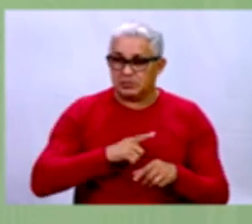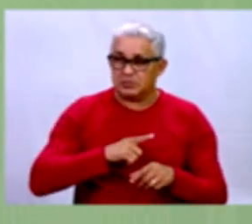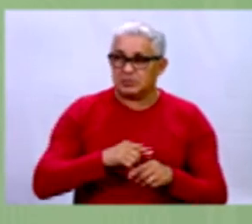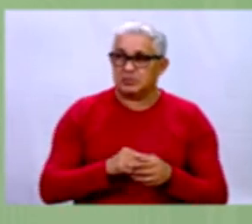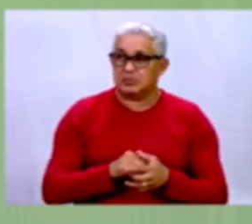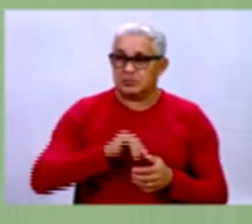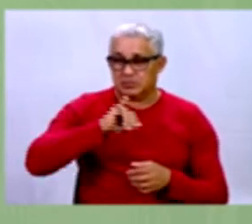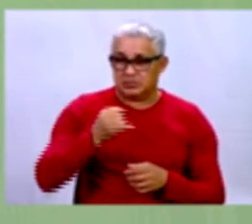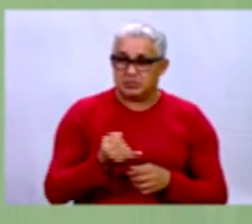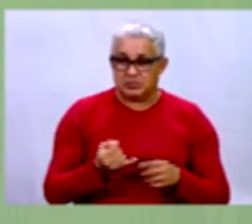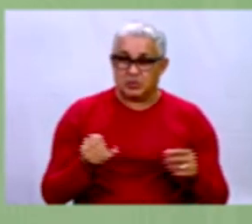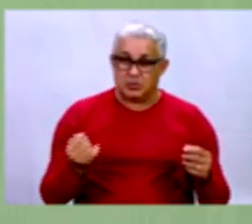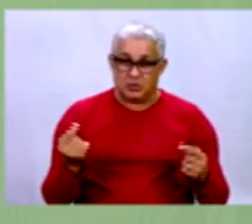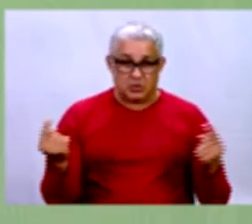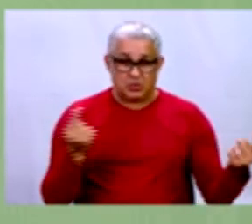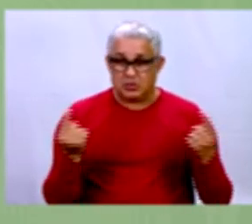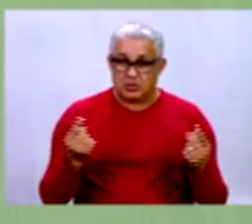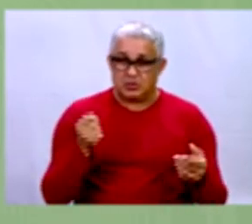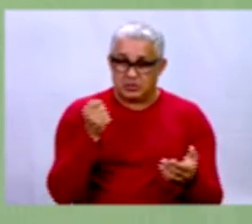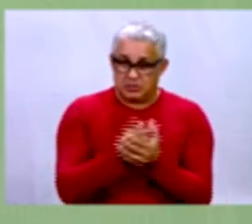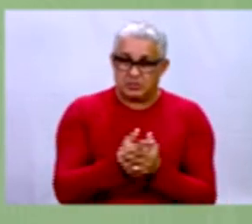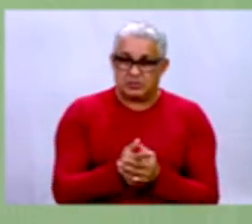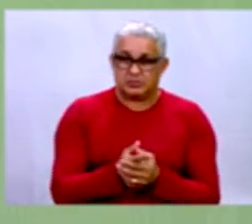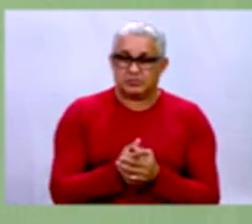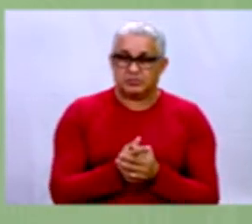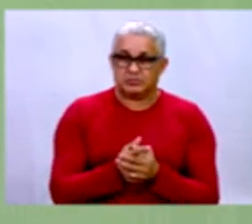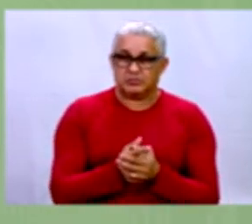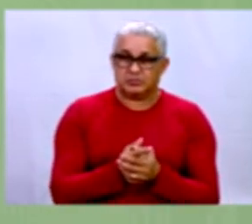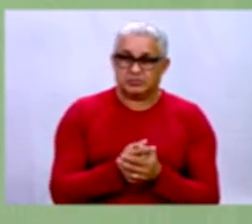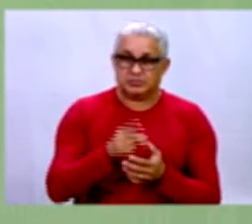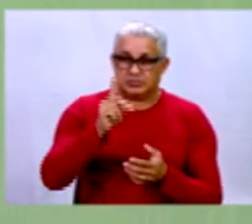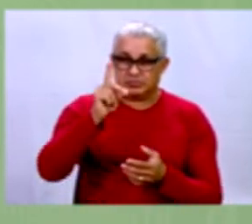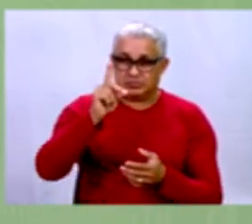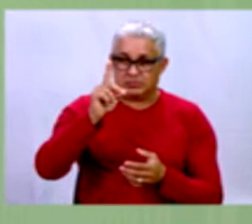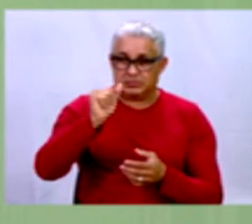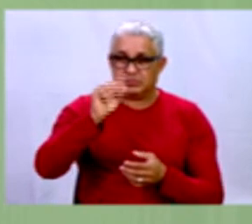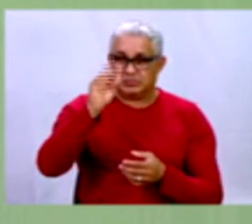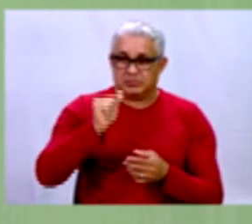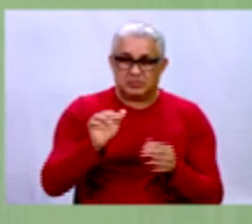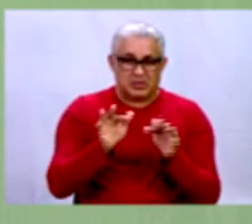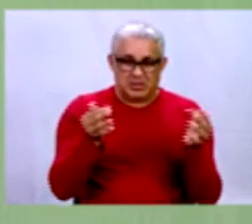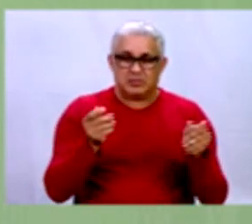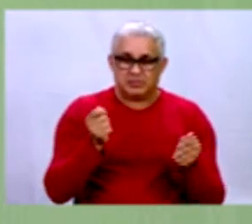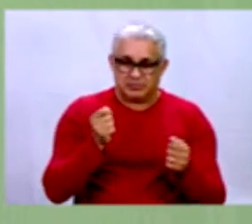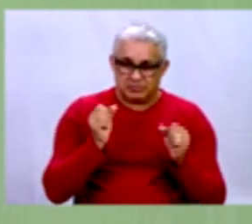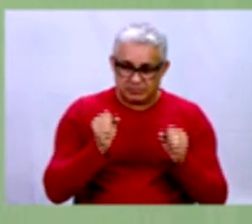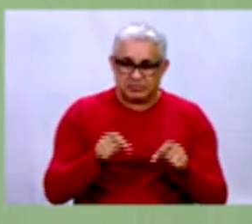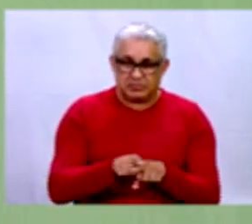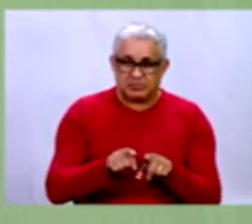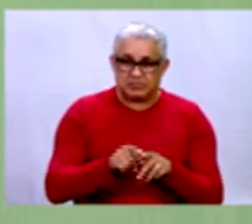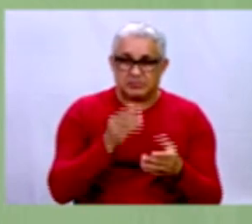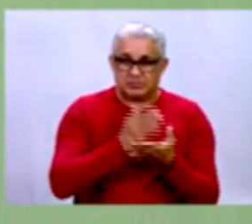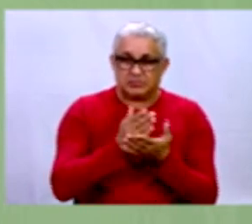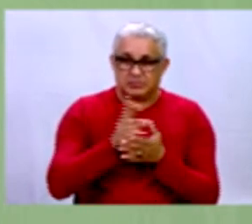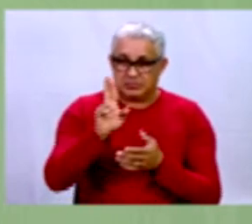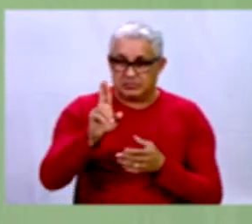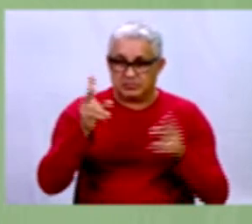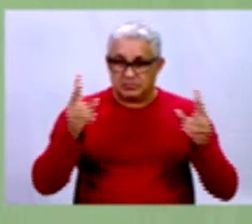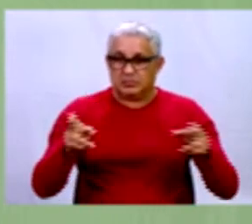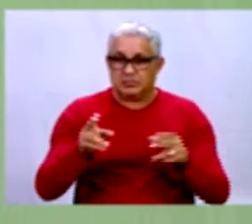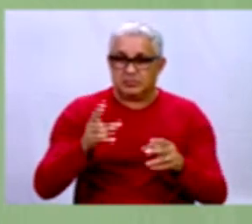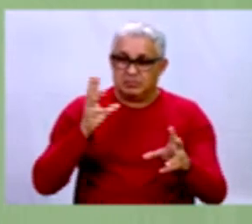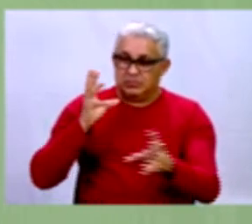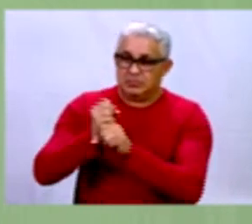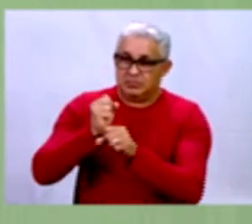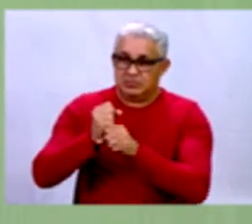né? Ambos pagos em um período específico. De maneira simples, pode-se afirmar que a parcela R é igual à soma